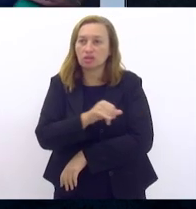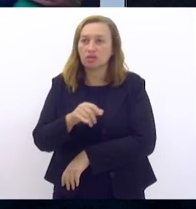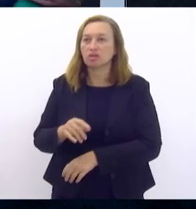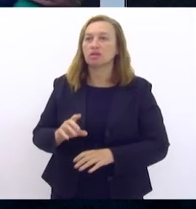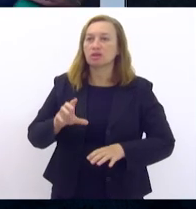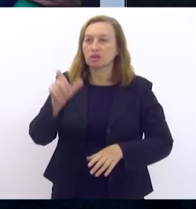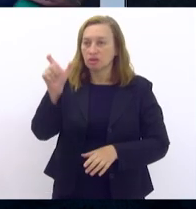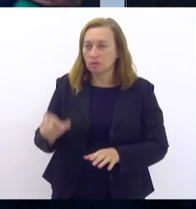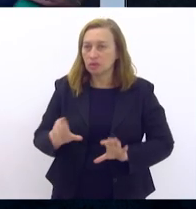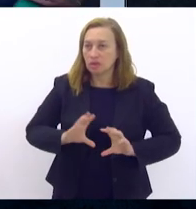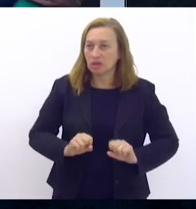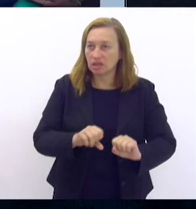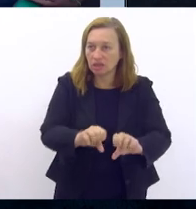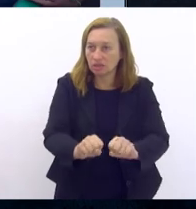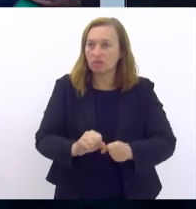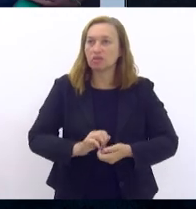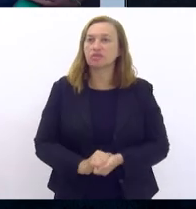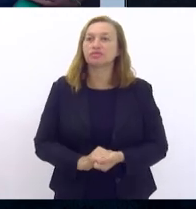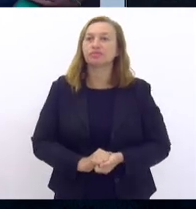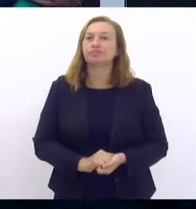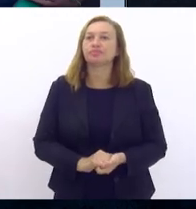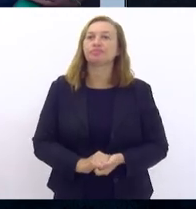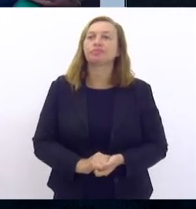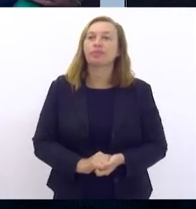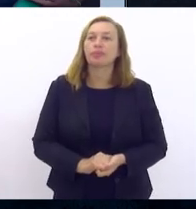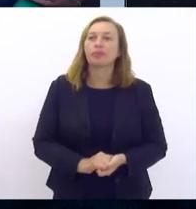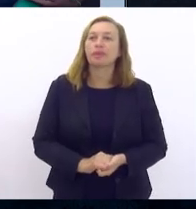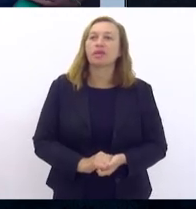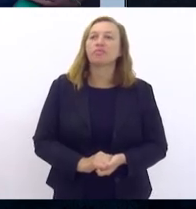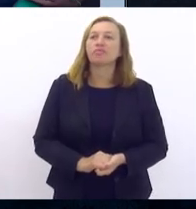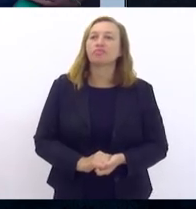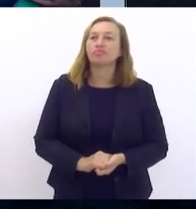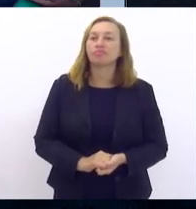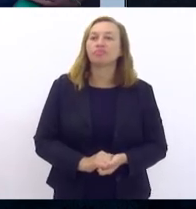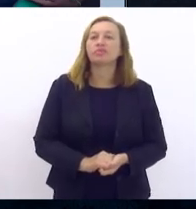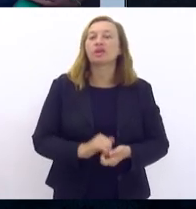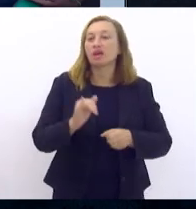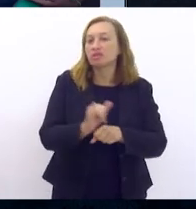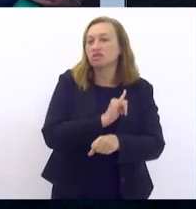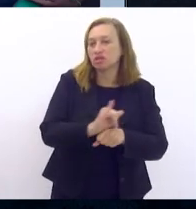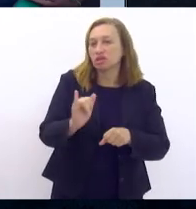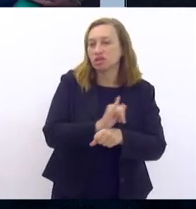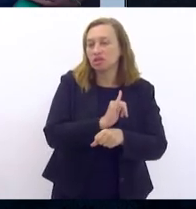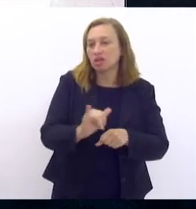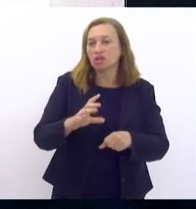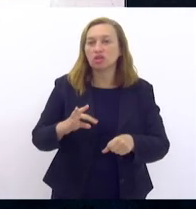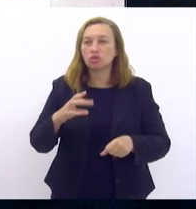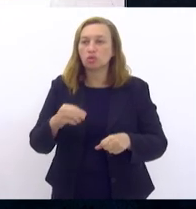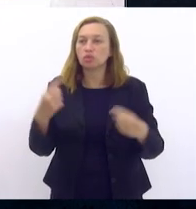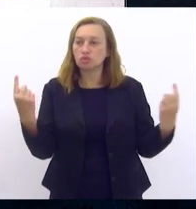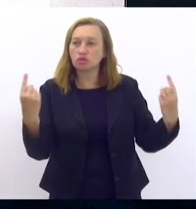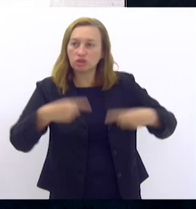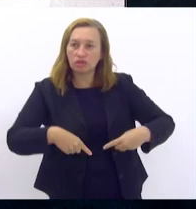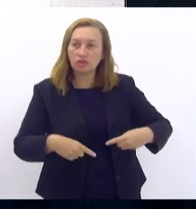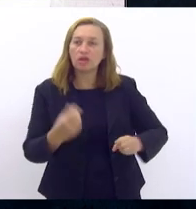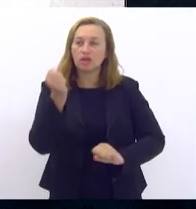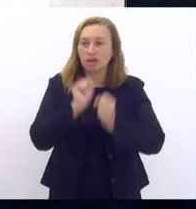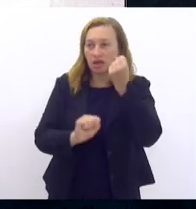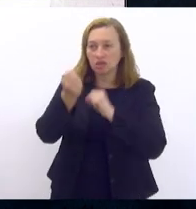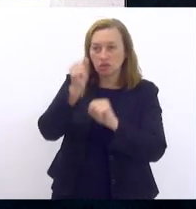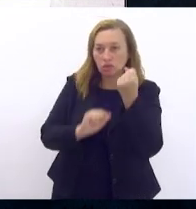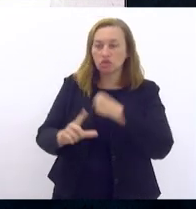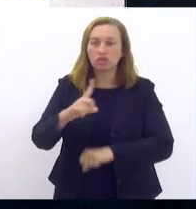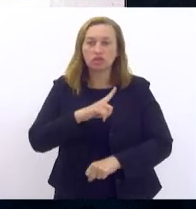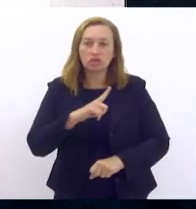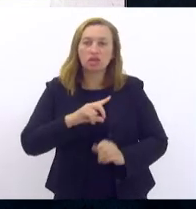e proctadores e isso faz com que a gente tem um aceno para articular todos os desafios que a indústria tem que